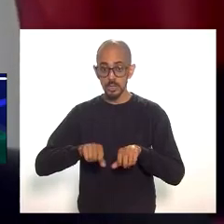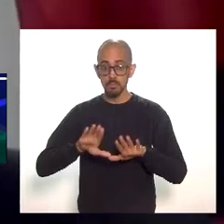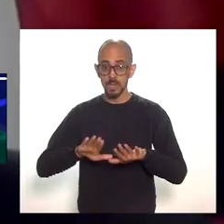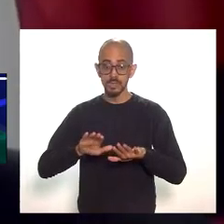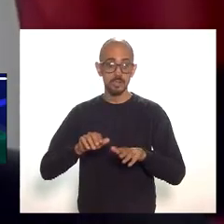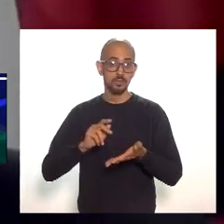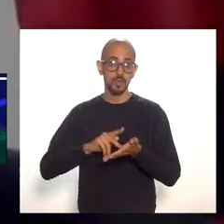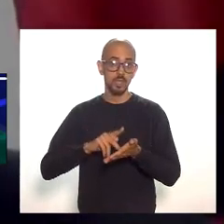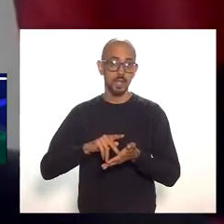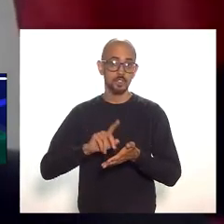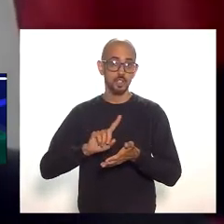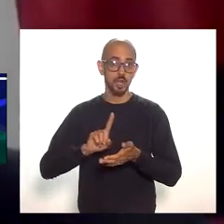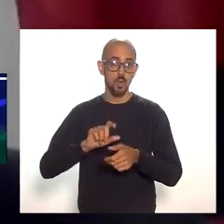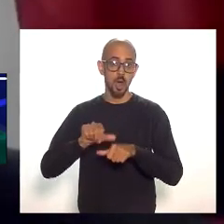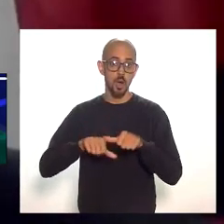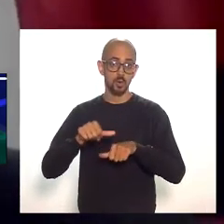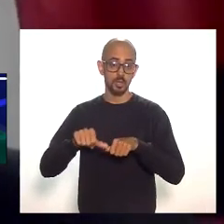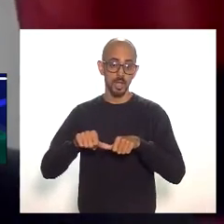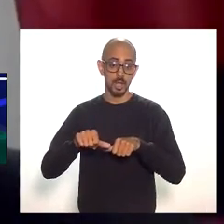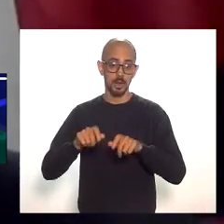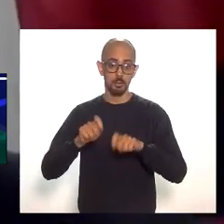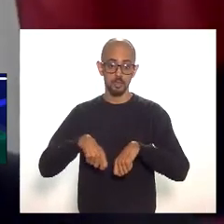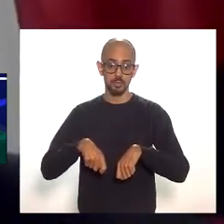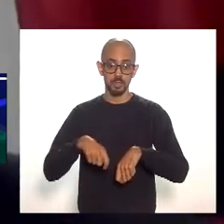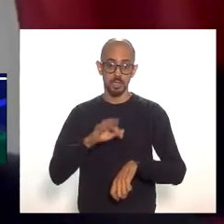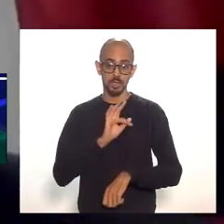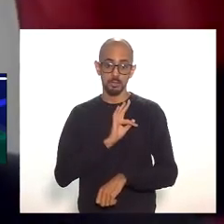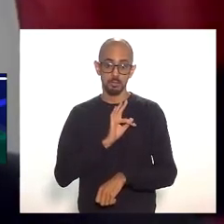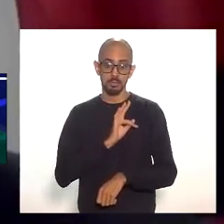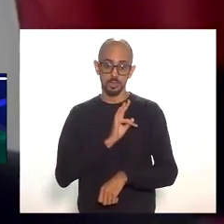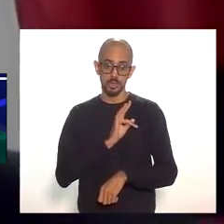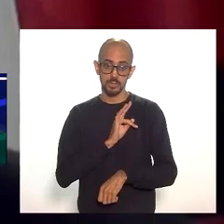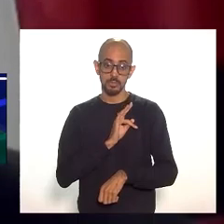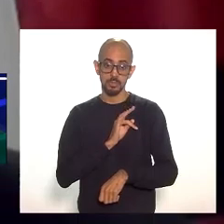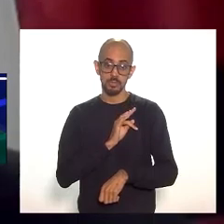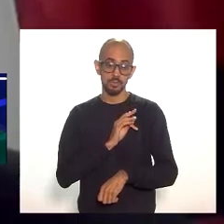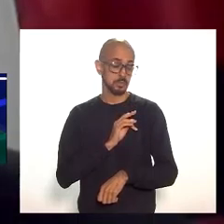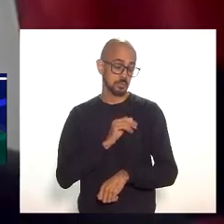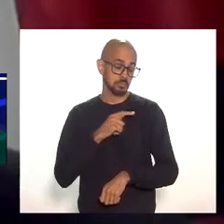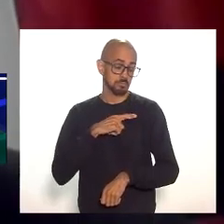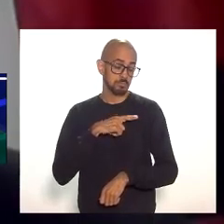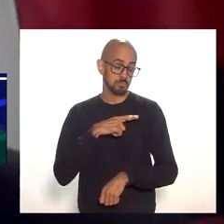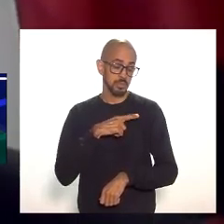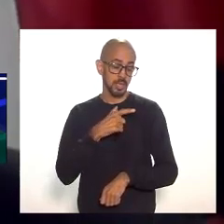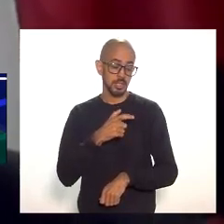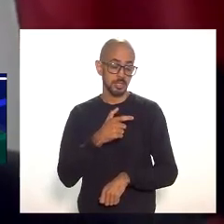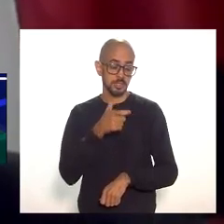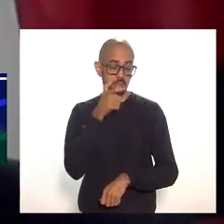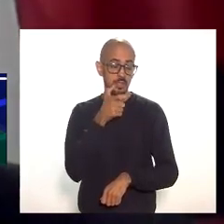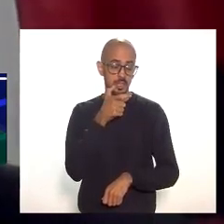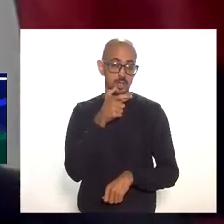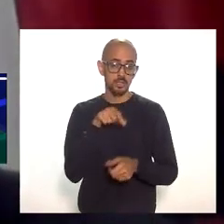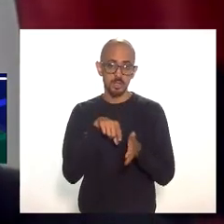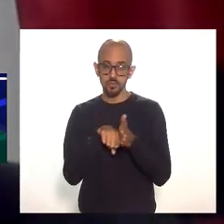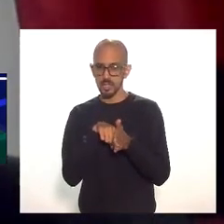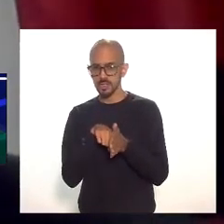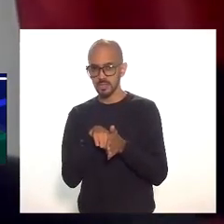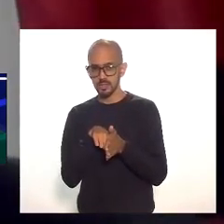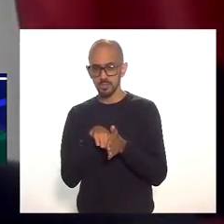a possibilidade, né, da Polícia Militar passar a poder atuar na fiscalização dessas motos. Então, são